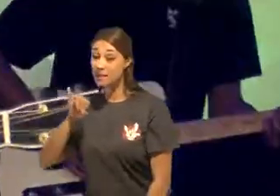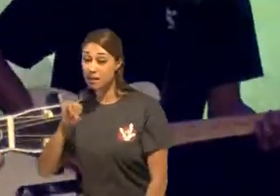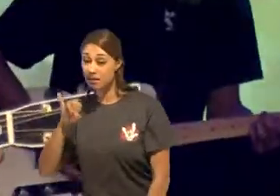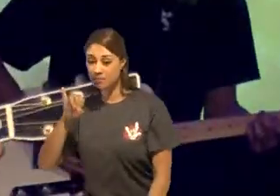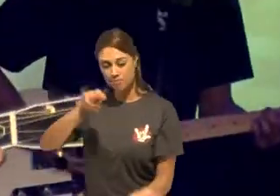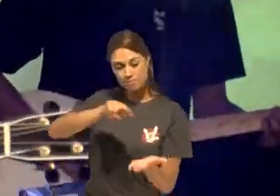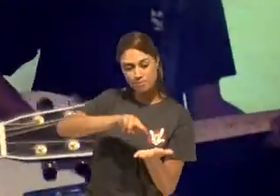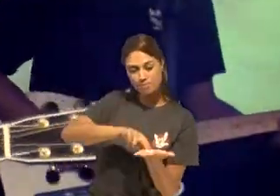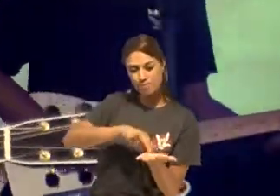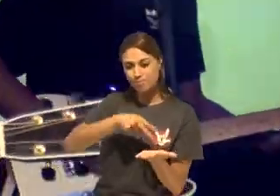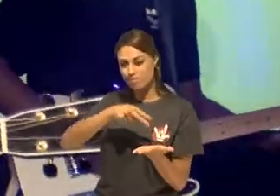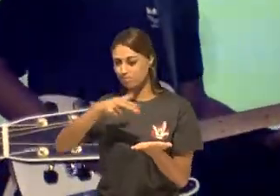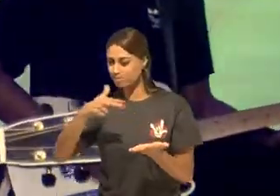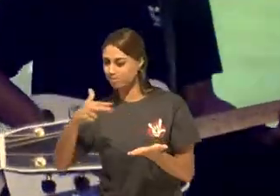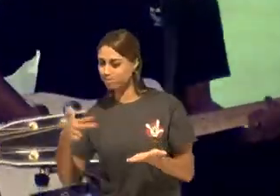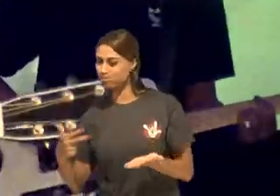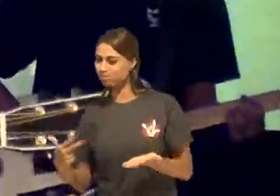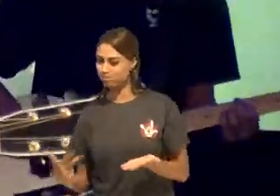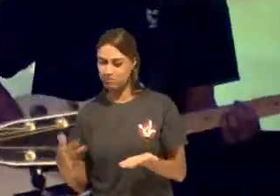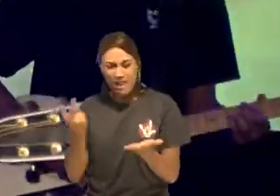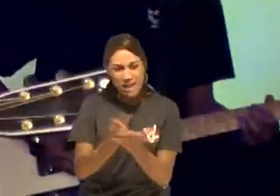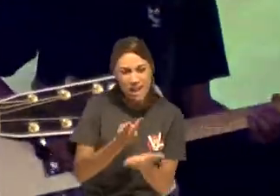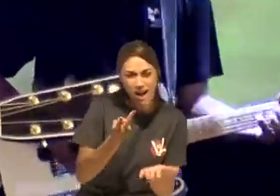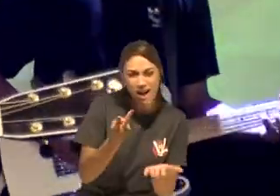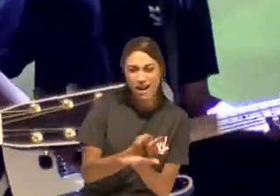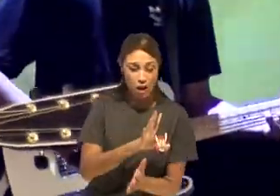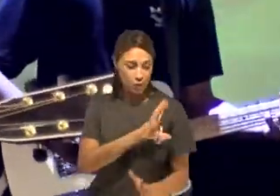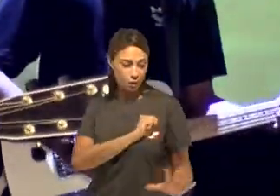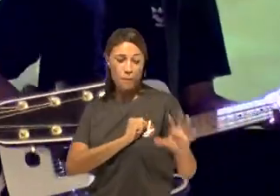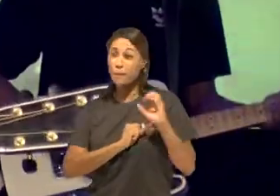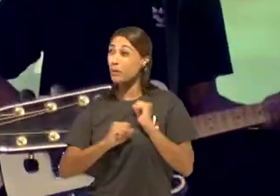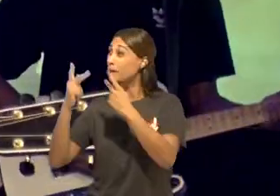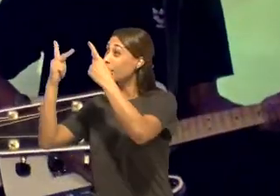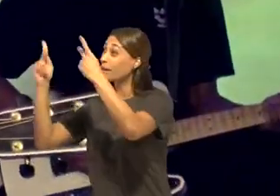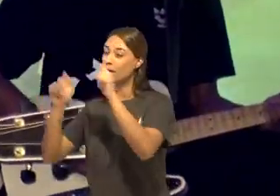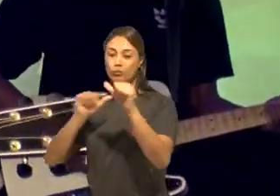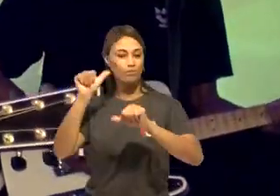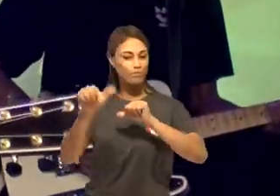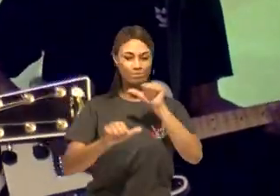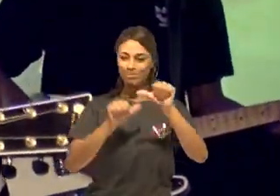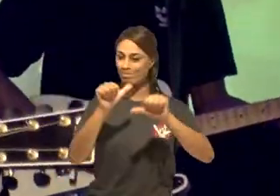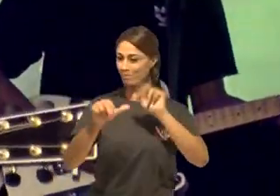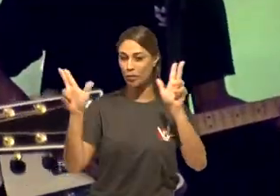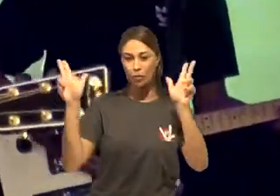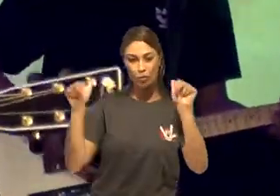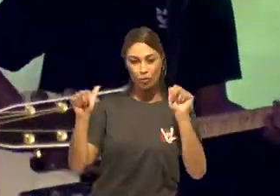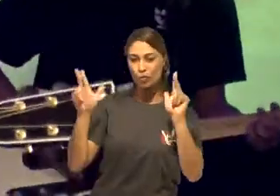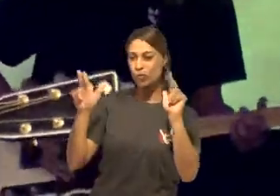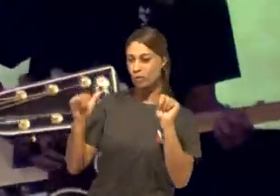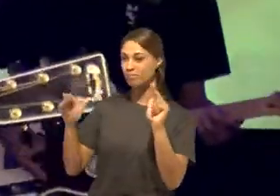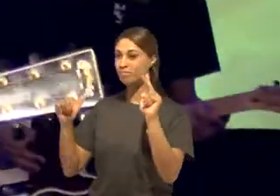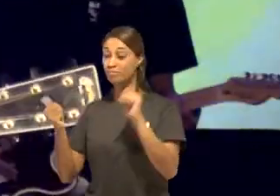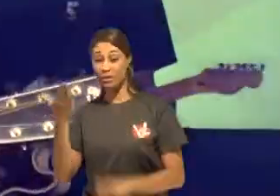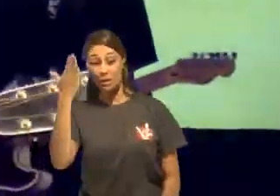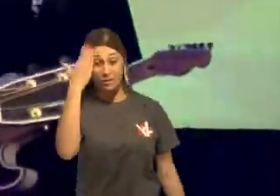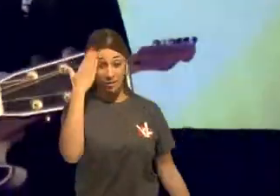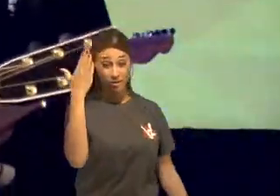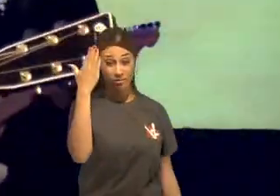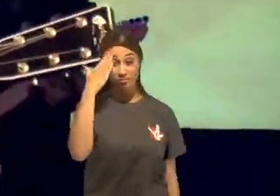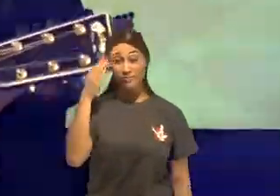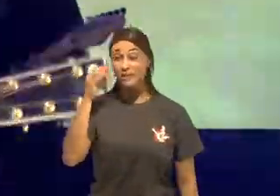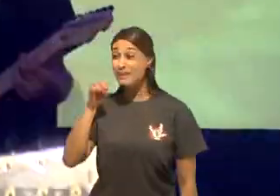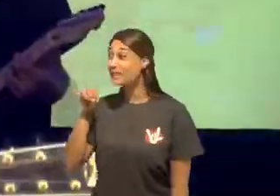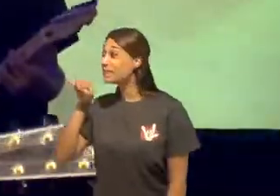eu falhar, teu amor não muda. Eu sei, se eu